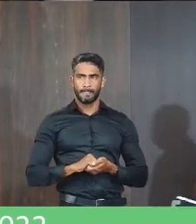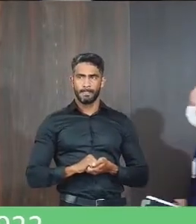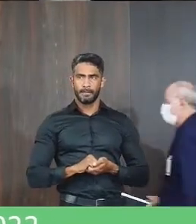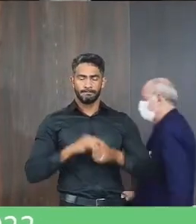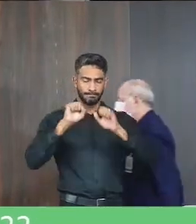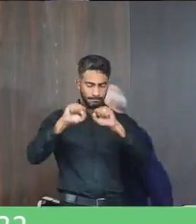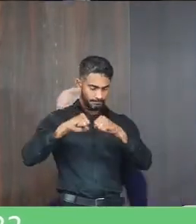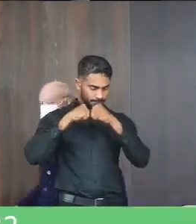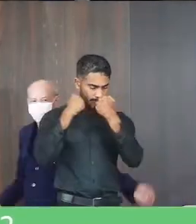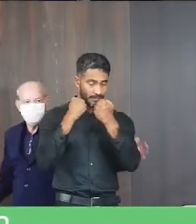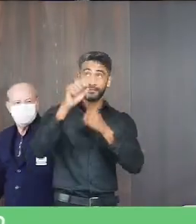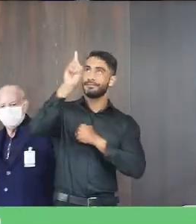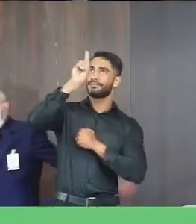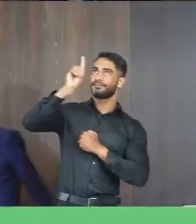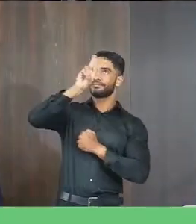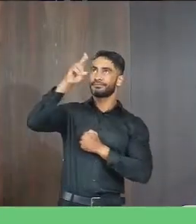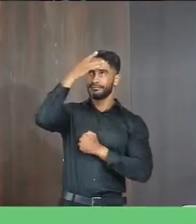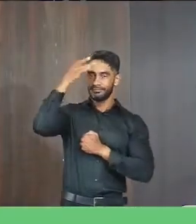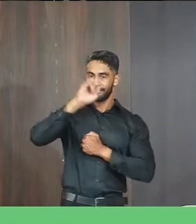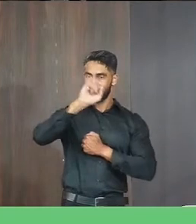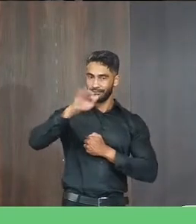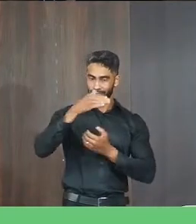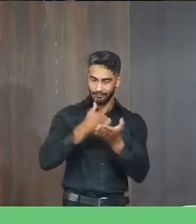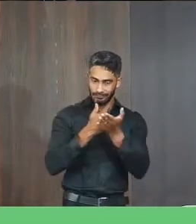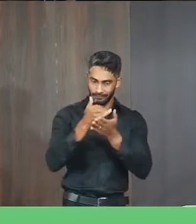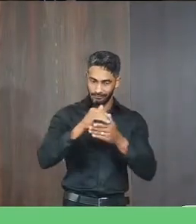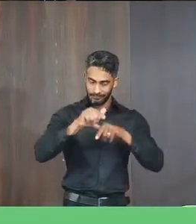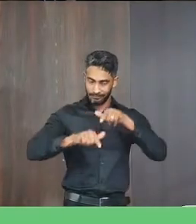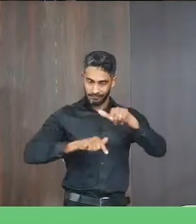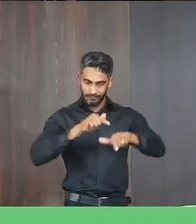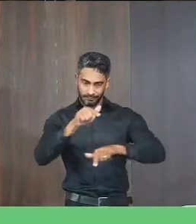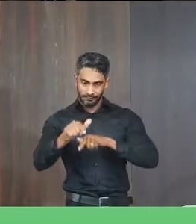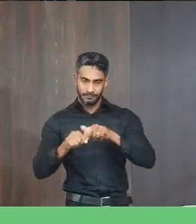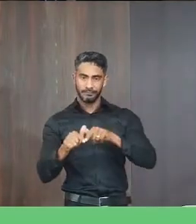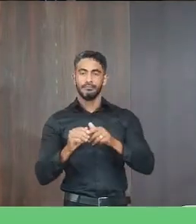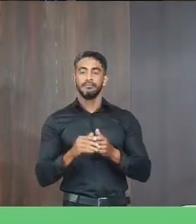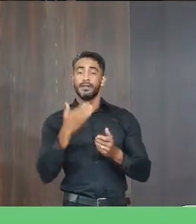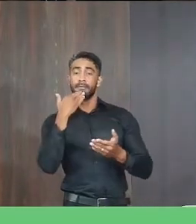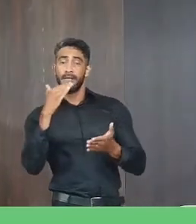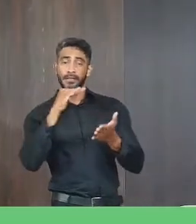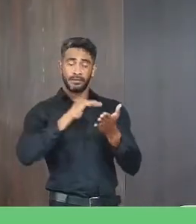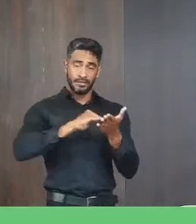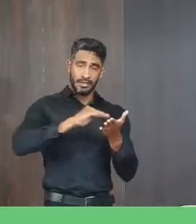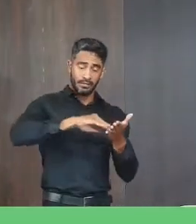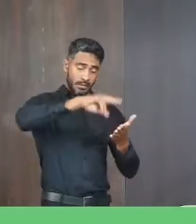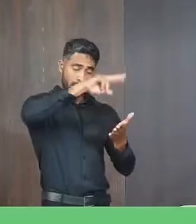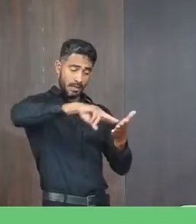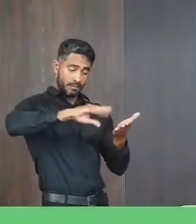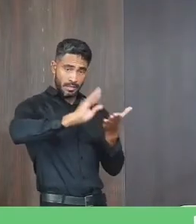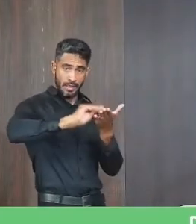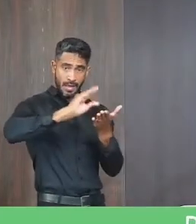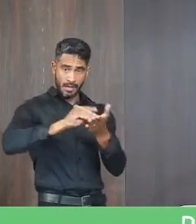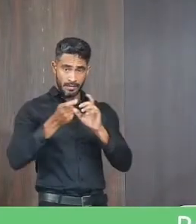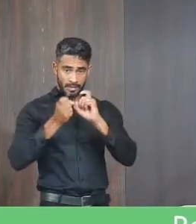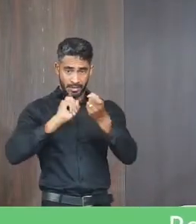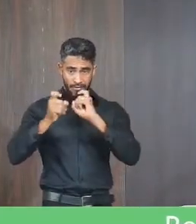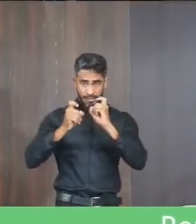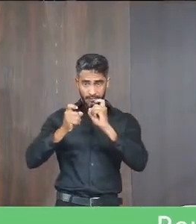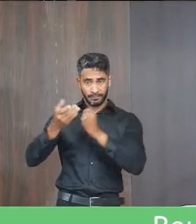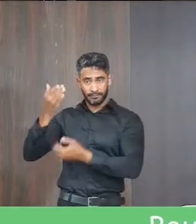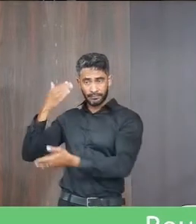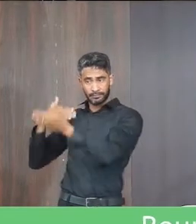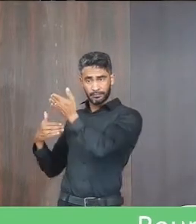Sobre a proteção de Deus, em nome do povo jornaubense, iniciamos nossos trabalhos. Solicito ao seu secretário, faça a leitura da ata da reunião anterior.